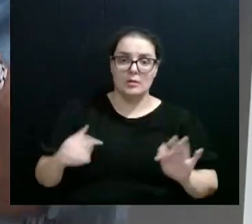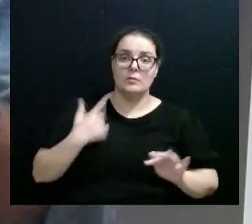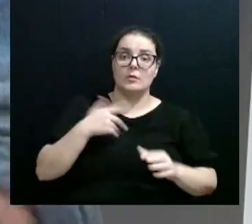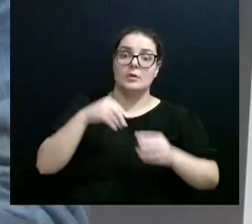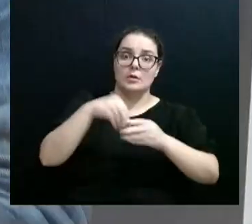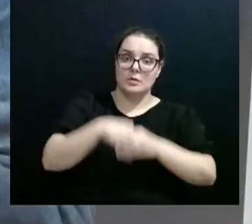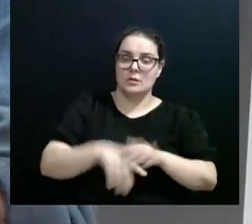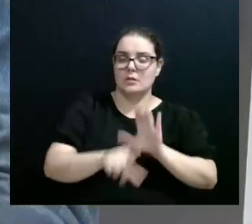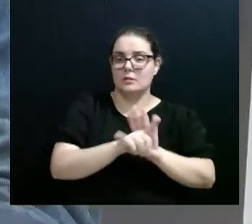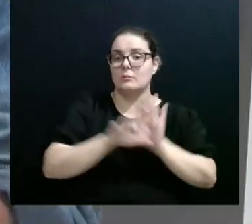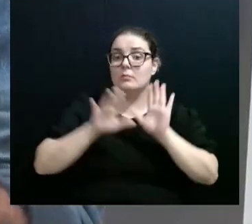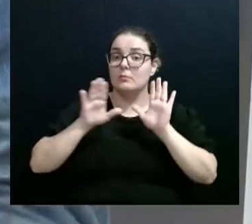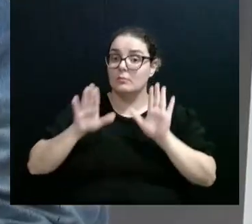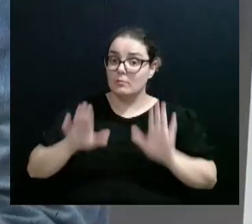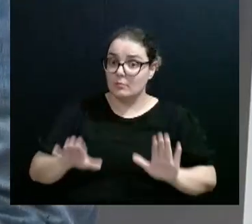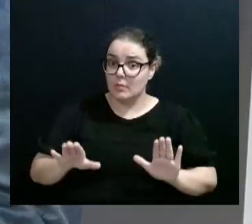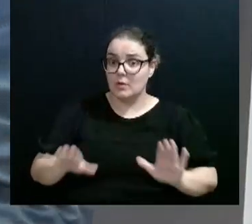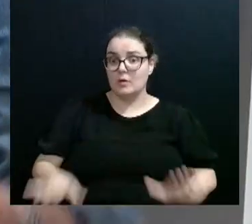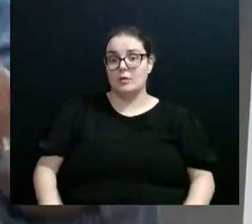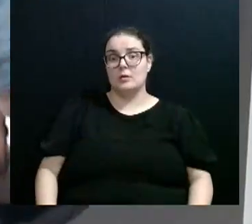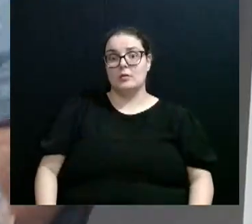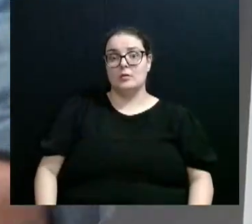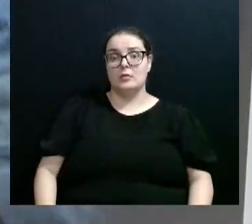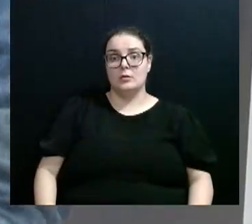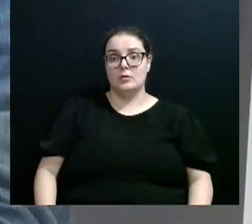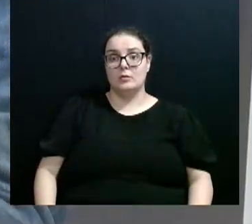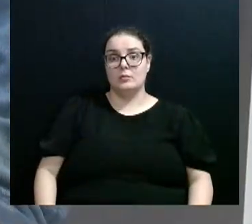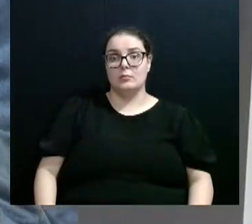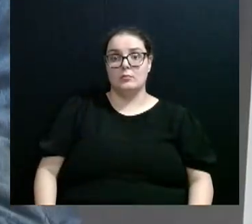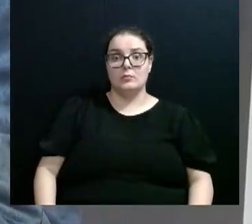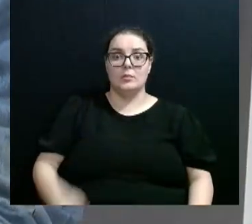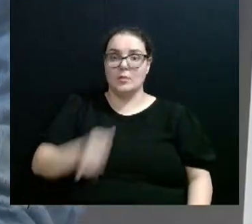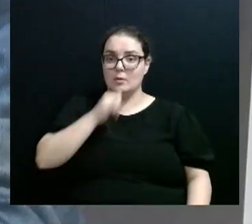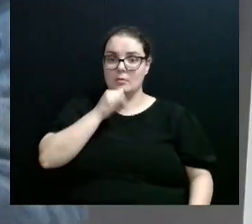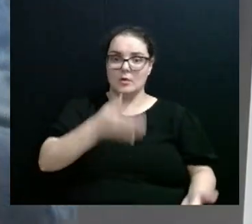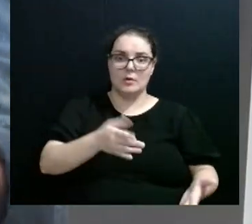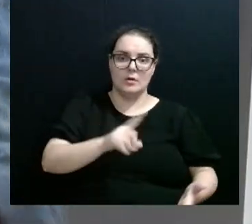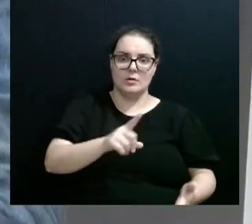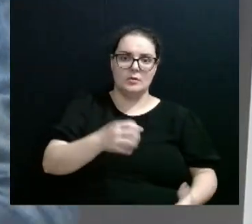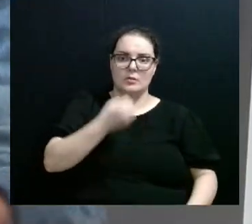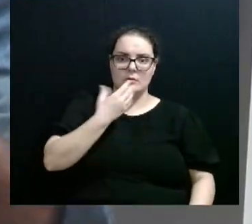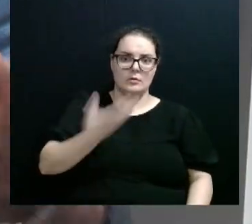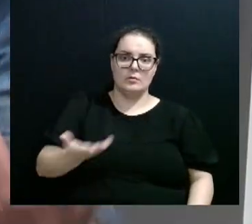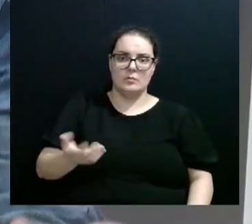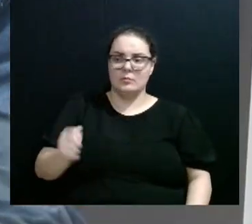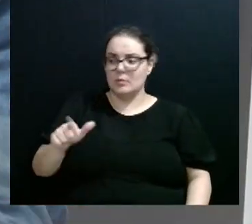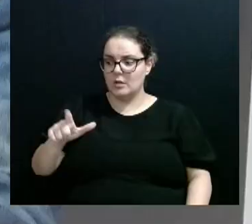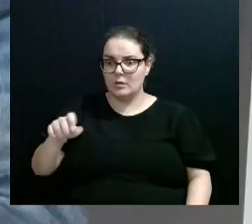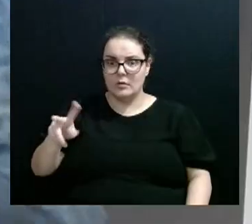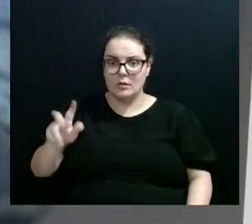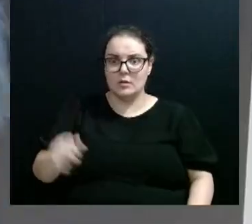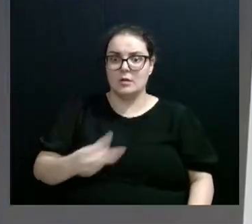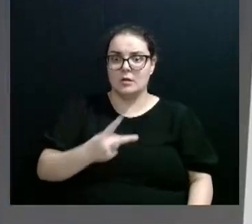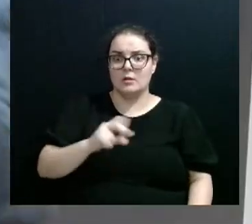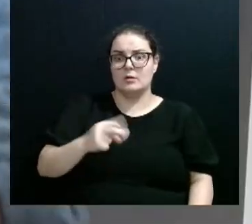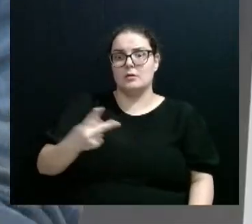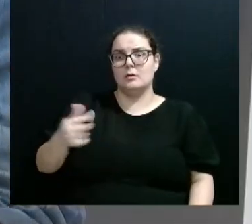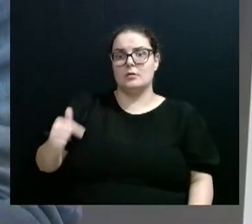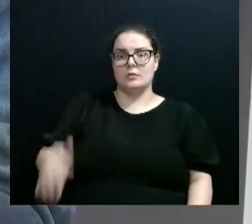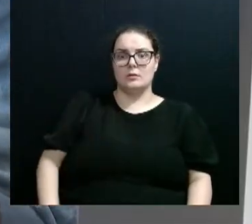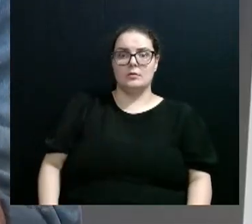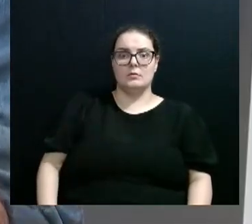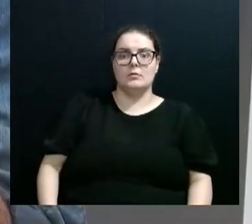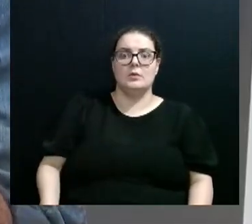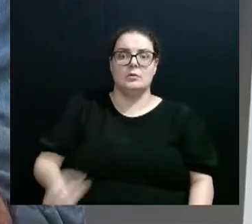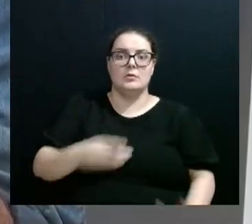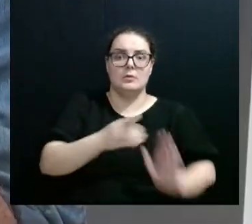Mas foram colocadas situações, por exemplo, isso aqui não vai valer mais. Eu falei, mas meu alvará está valendo até 2007. Mas saiu um novo decreto, agora você vai ter que fazer isso, fazer